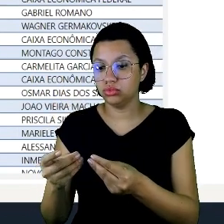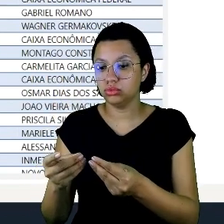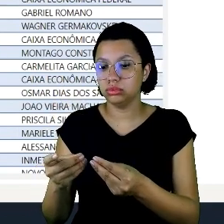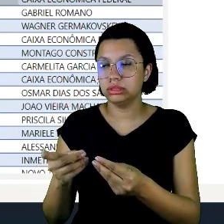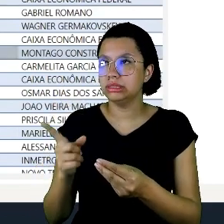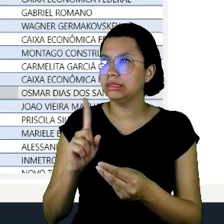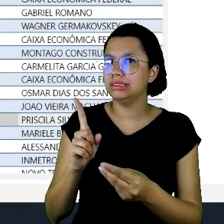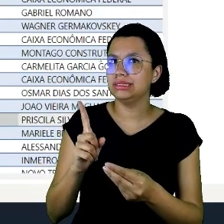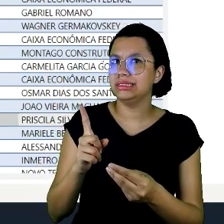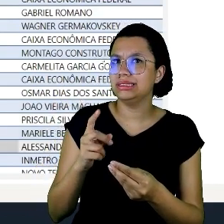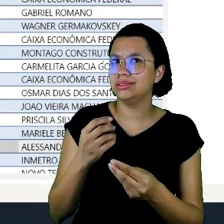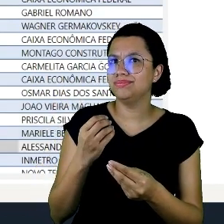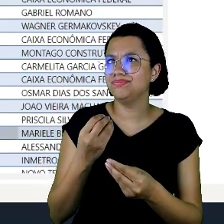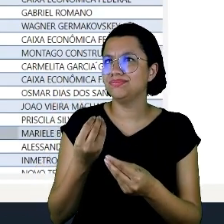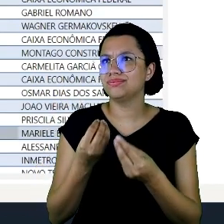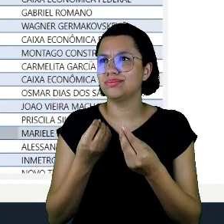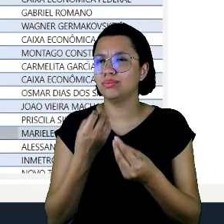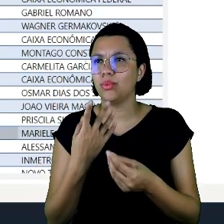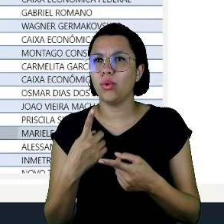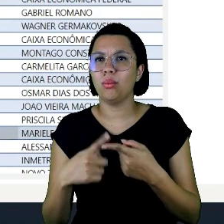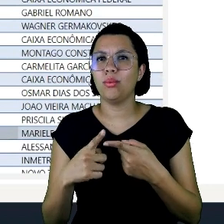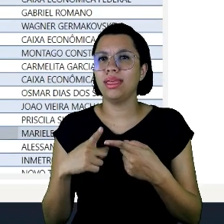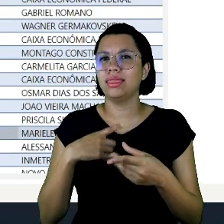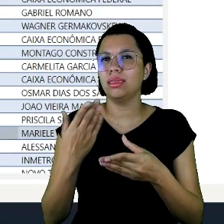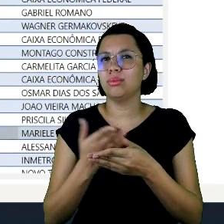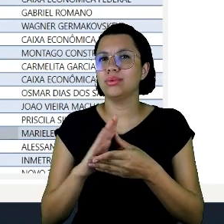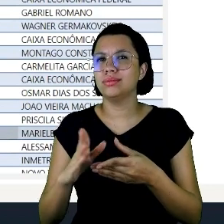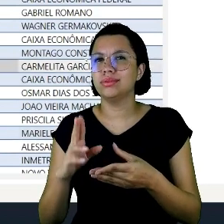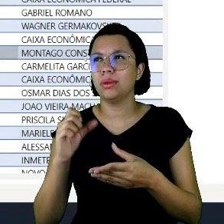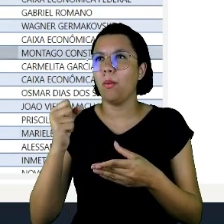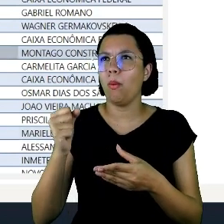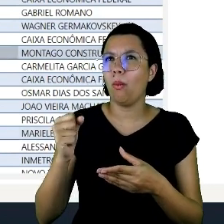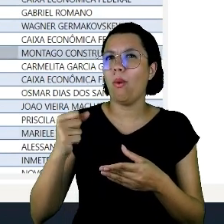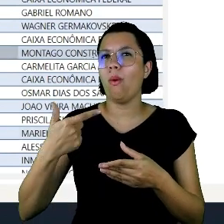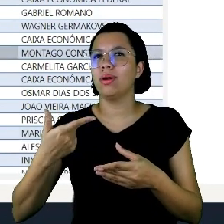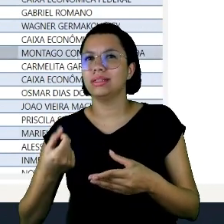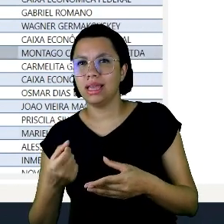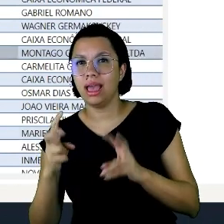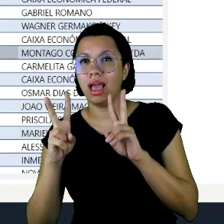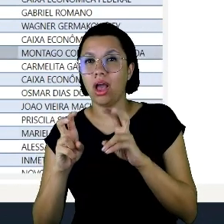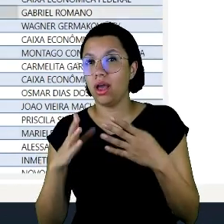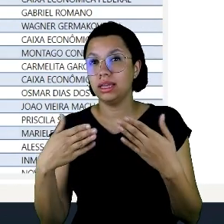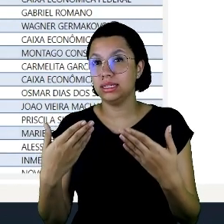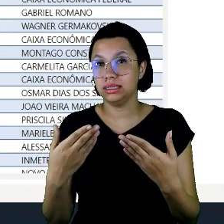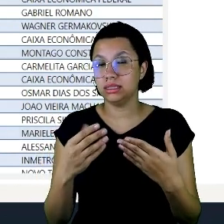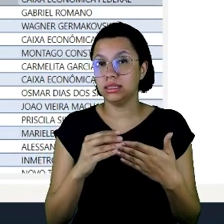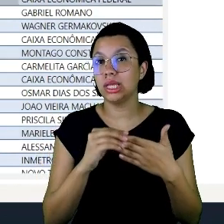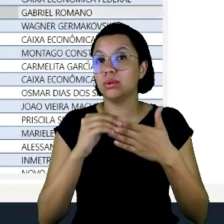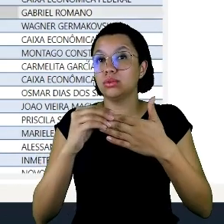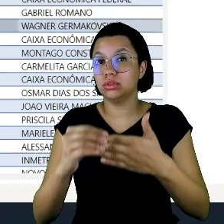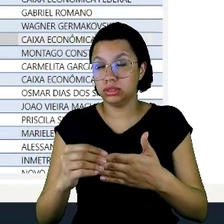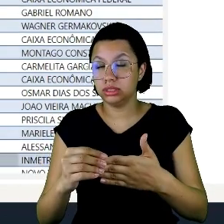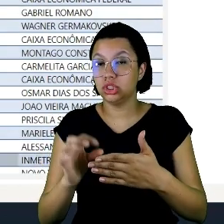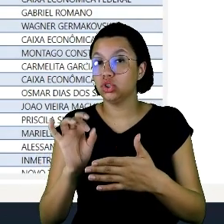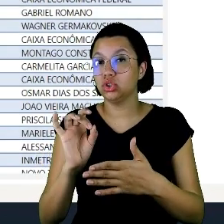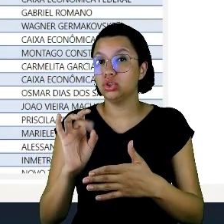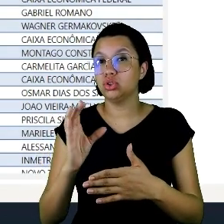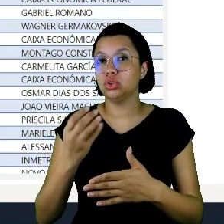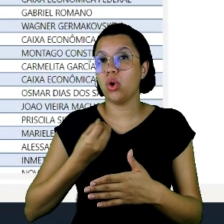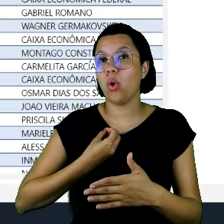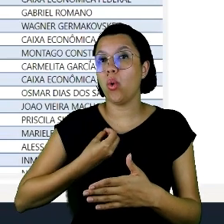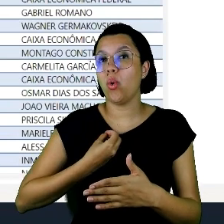inviável colocar, porque tem processo que tem 8, 10 assuntos, aí descrever todos ficaria inviável. Então, aqui traz só o